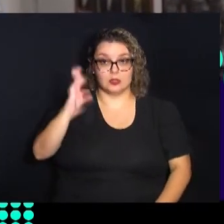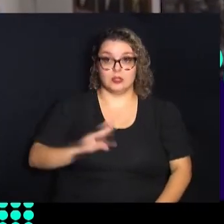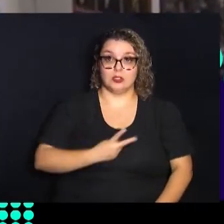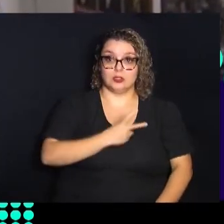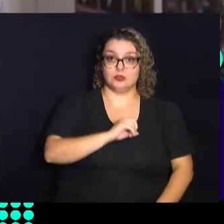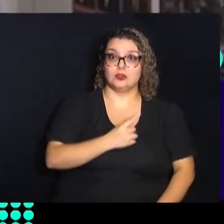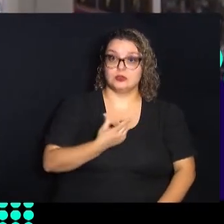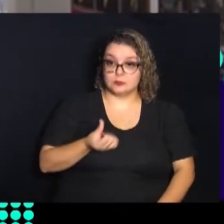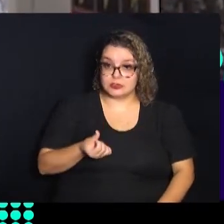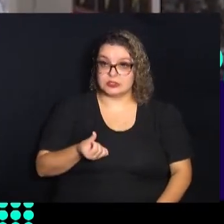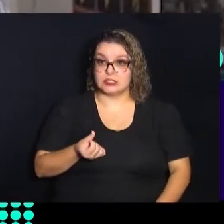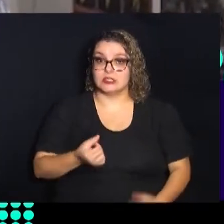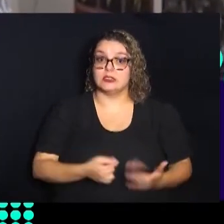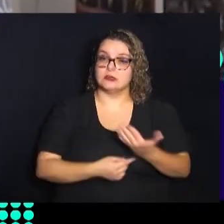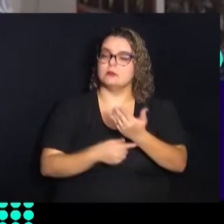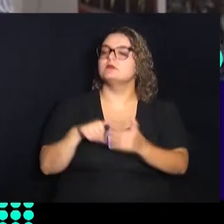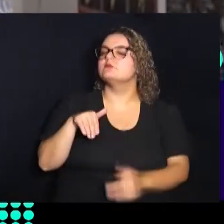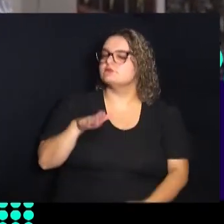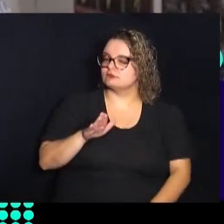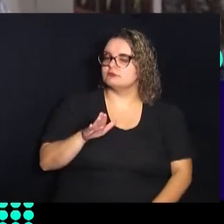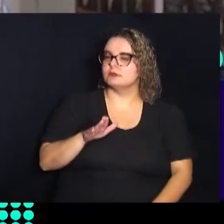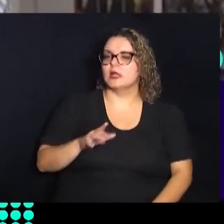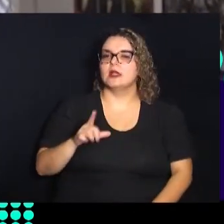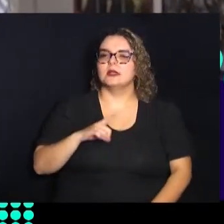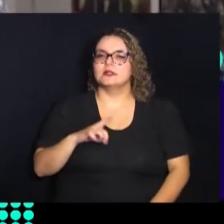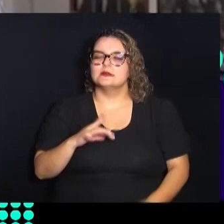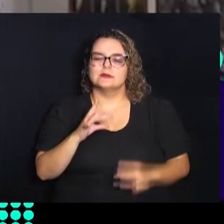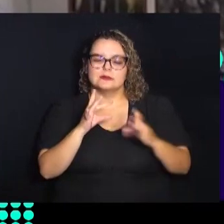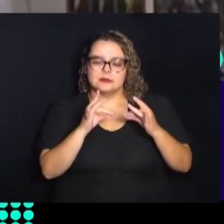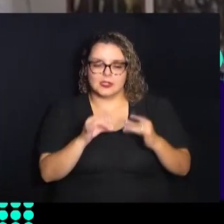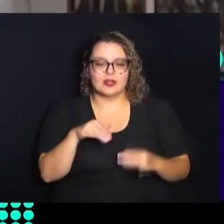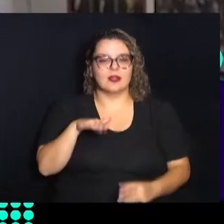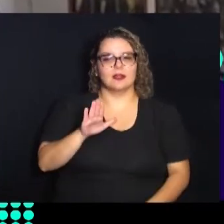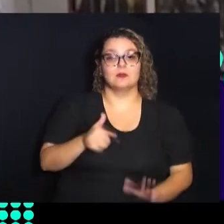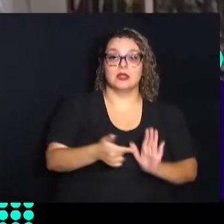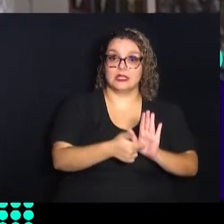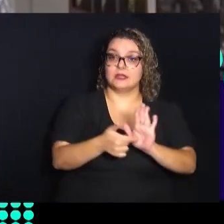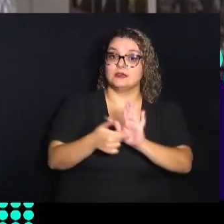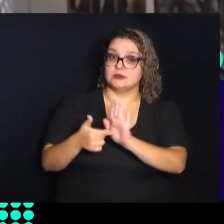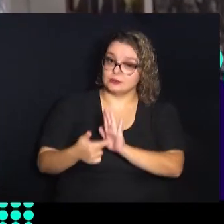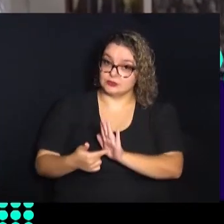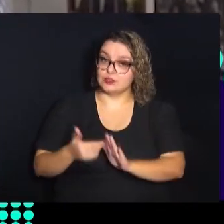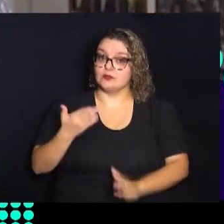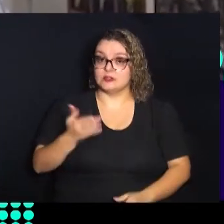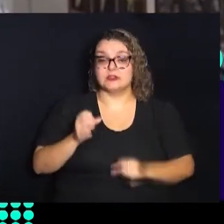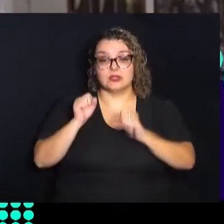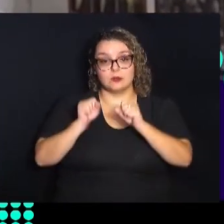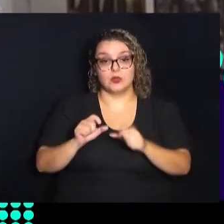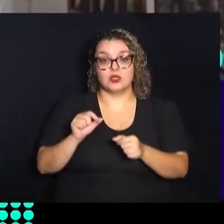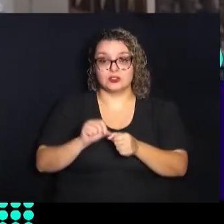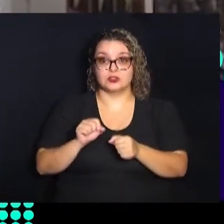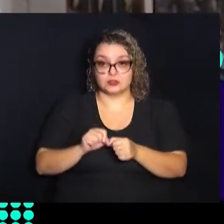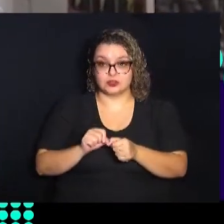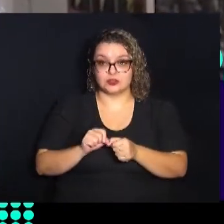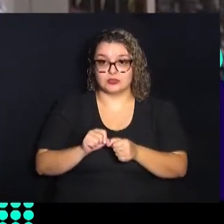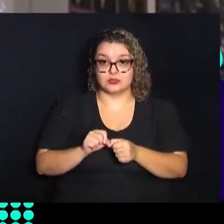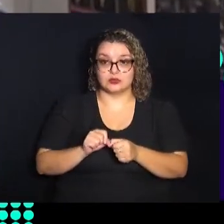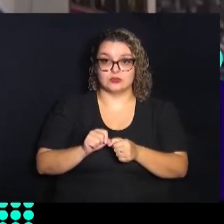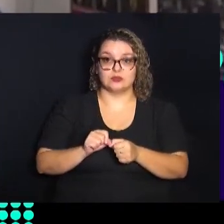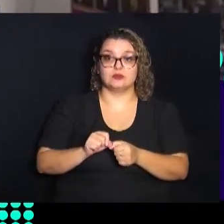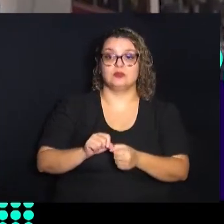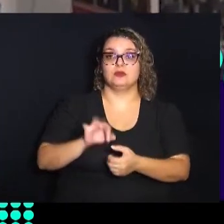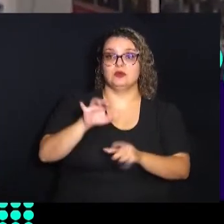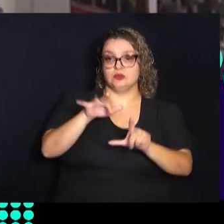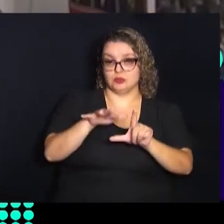em 2016. Ela tem uma tecnologia a mais, ela tem um tempero a mais essa exposição, que você pode fazer